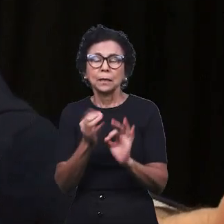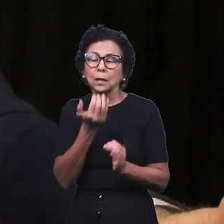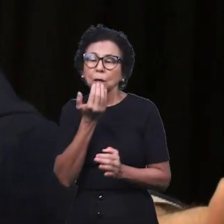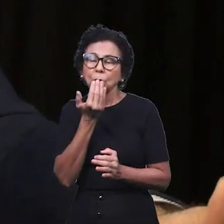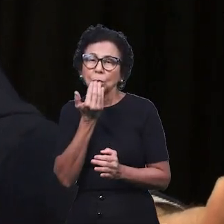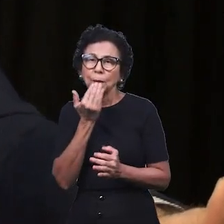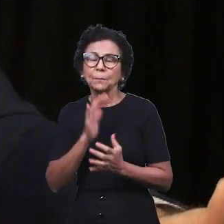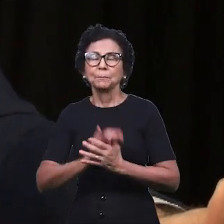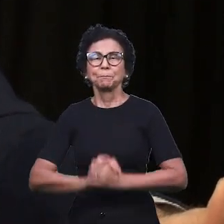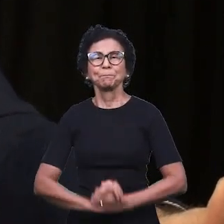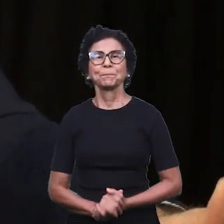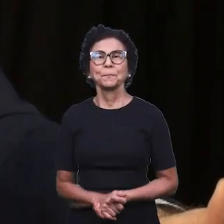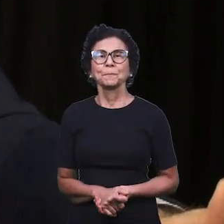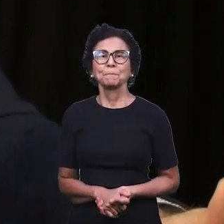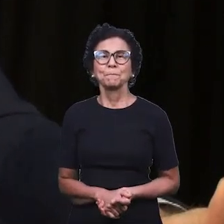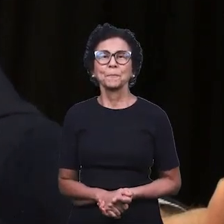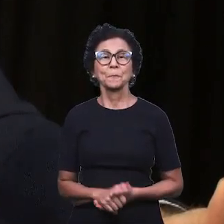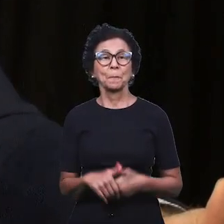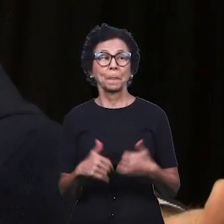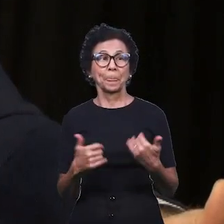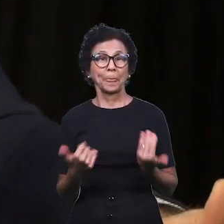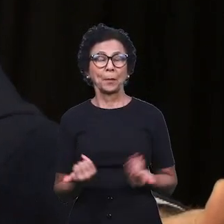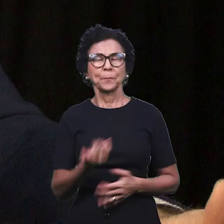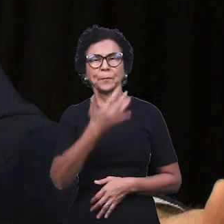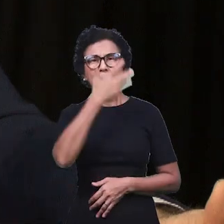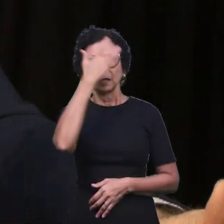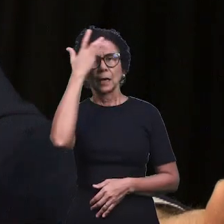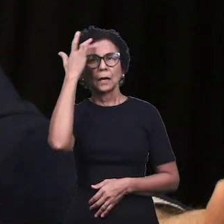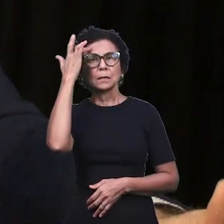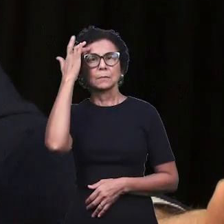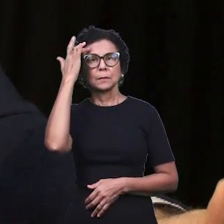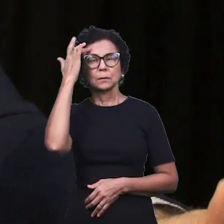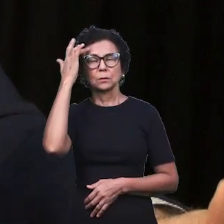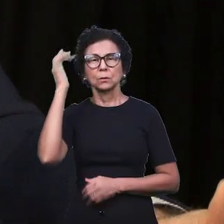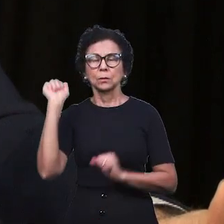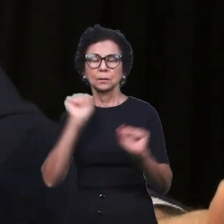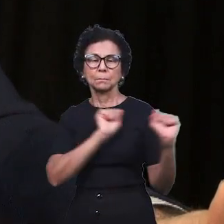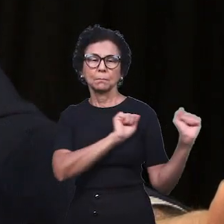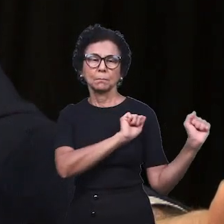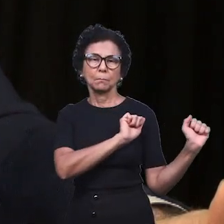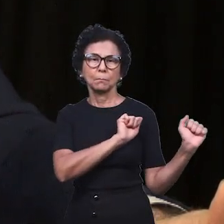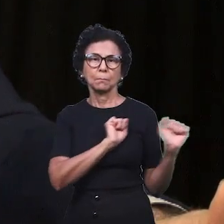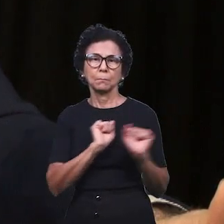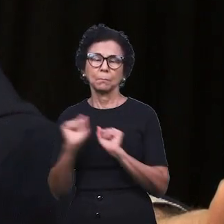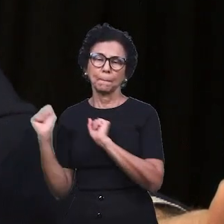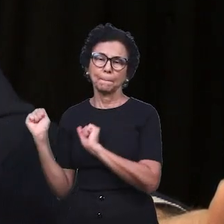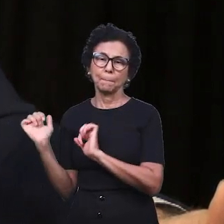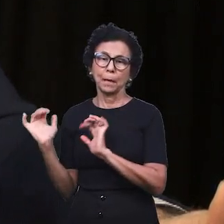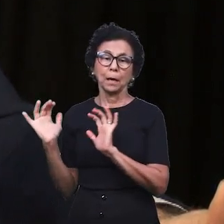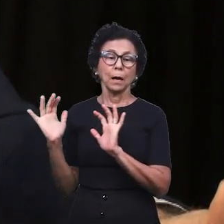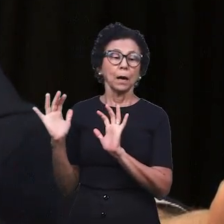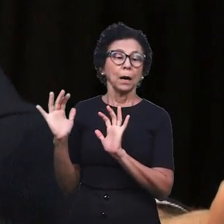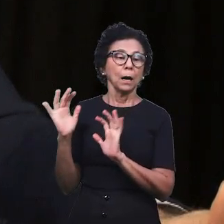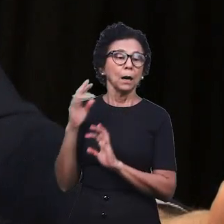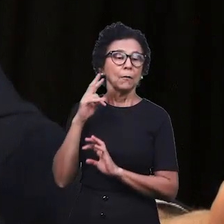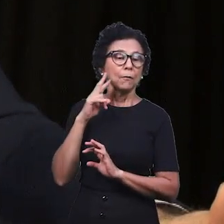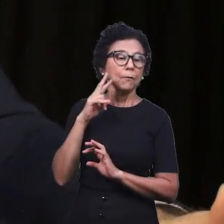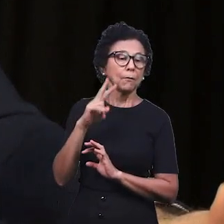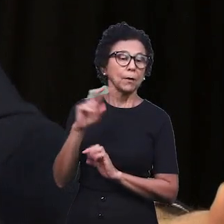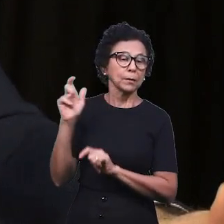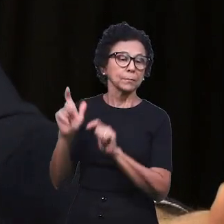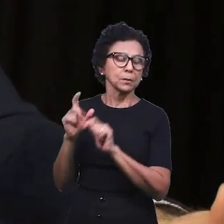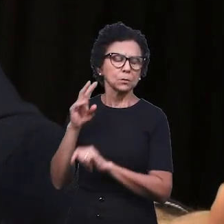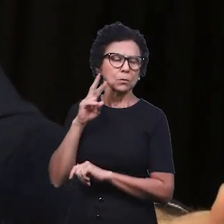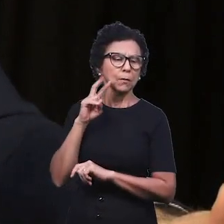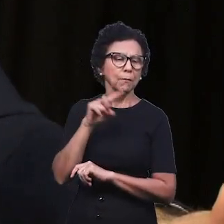você ter uma ideia, as pessoas elas paravam para ver os sacerdotes limpando as cinzas para levar